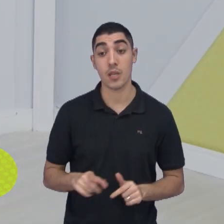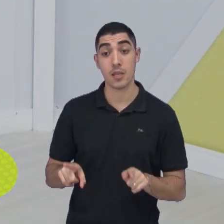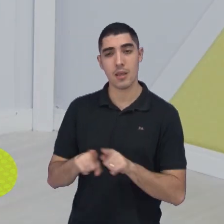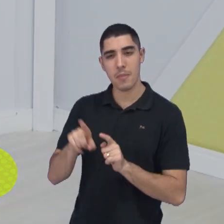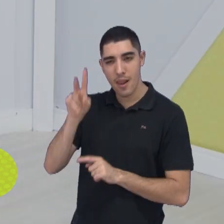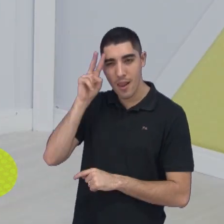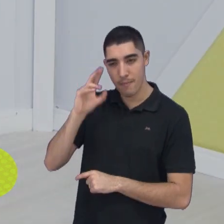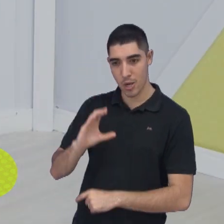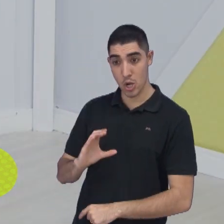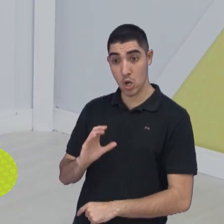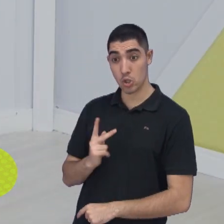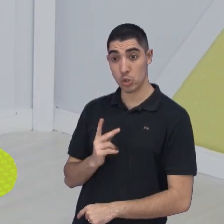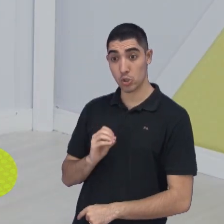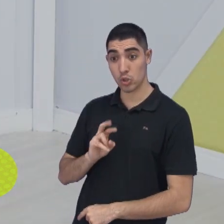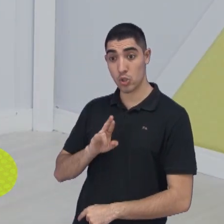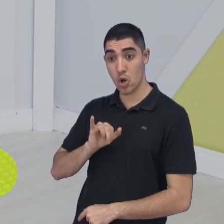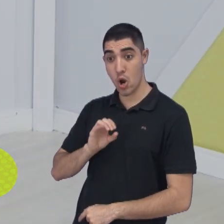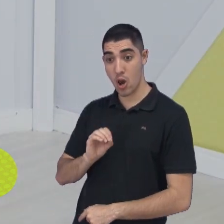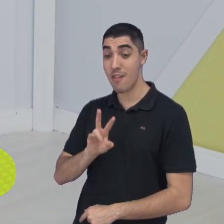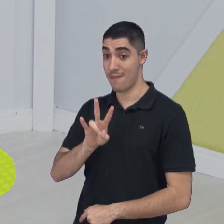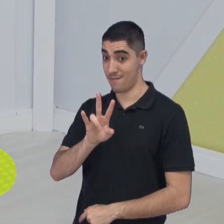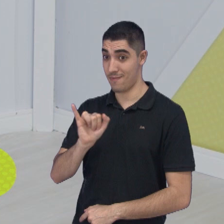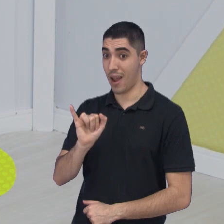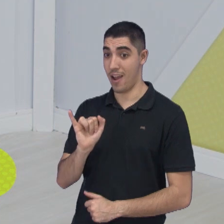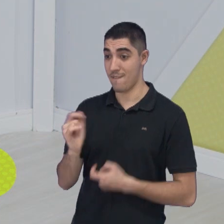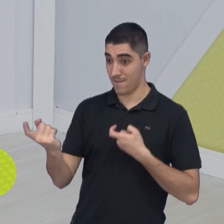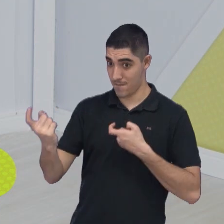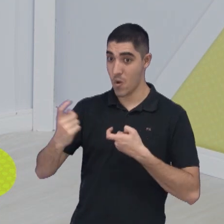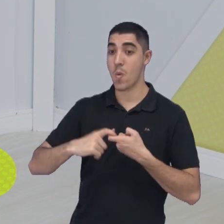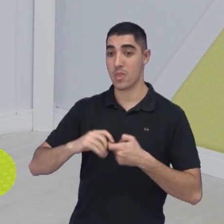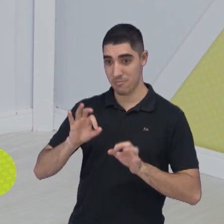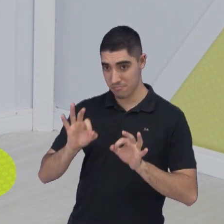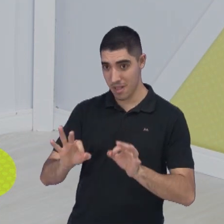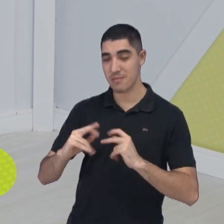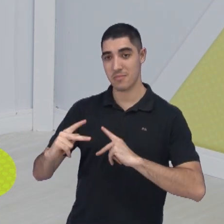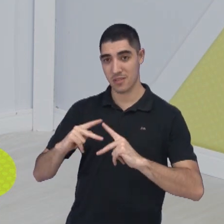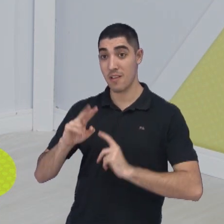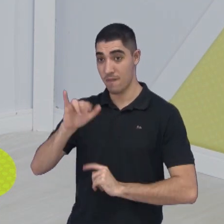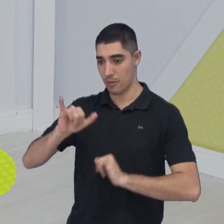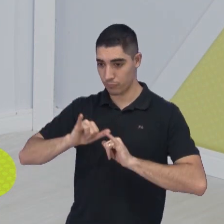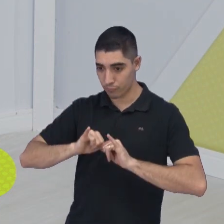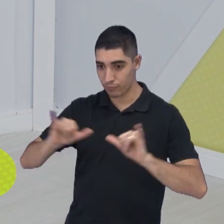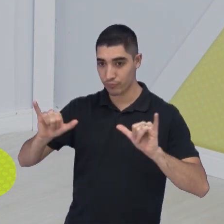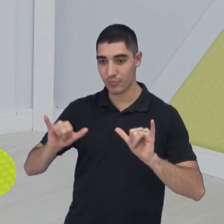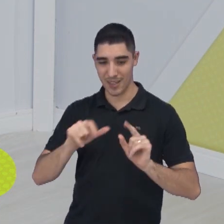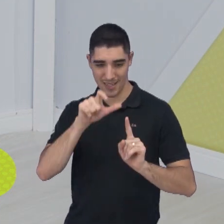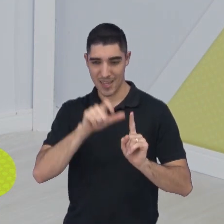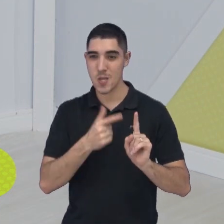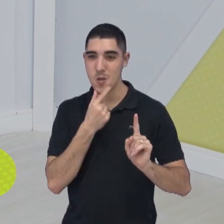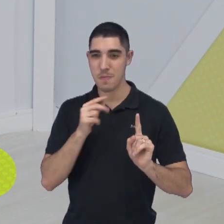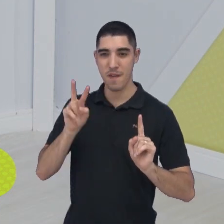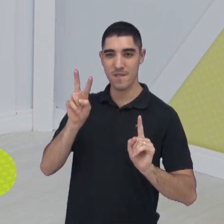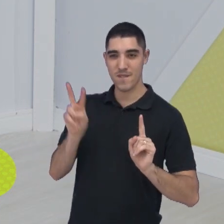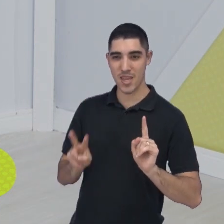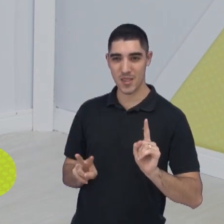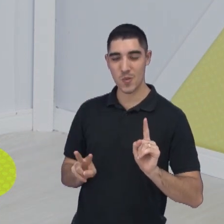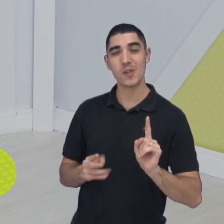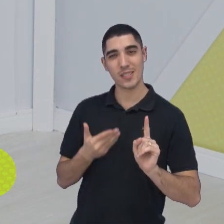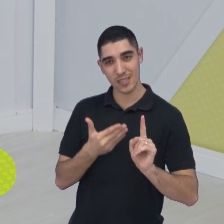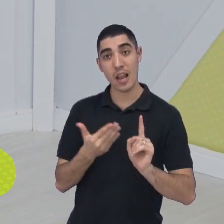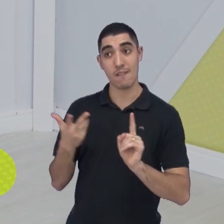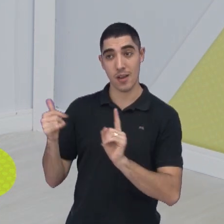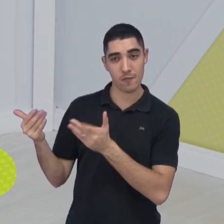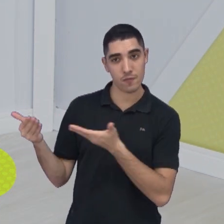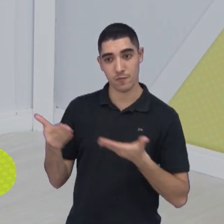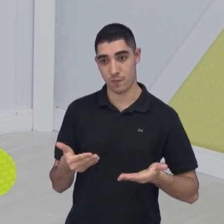lembra do Chorio? Deve estar de volta ao São José nos próximos dias. Deve ser anunciado o retorno do venezuelano à equipe do São José.